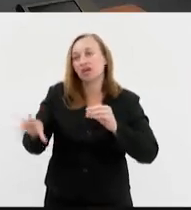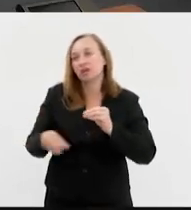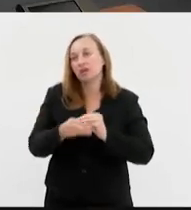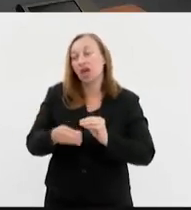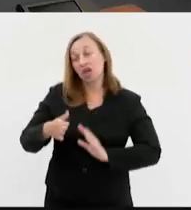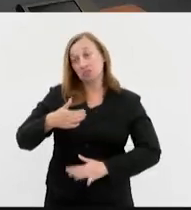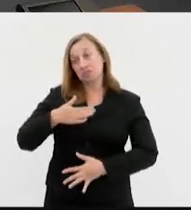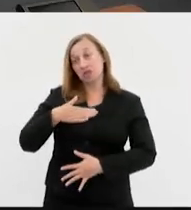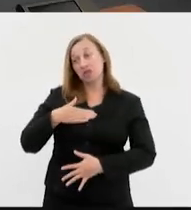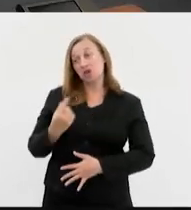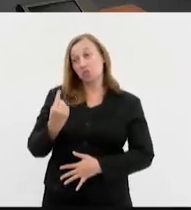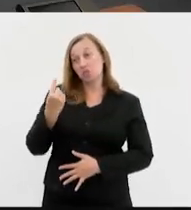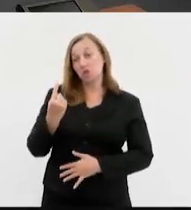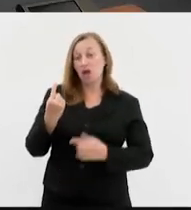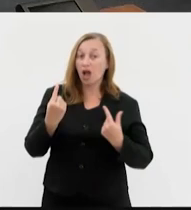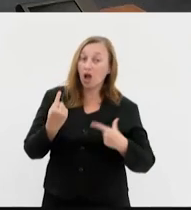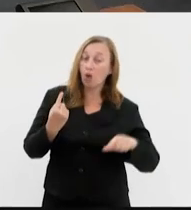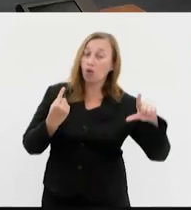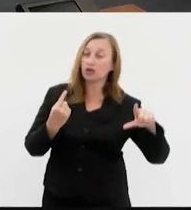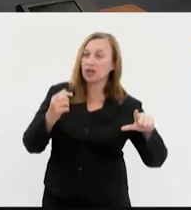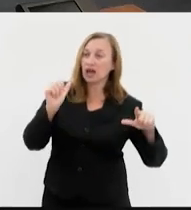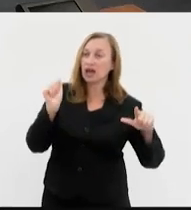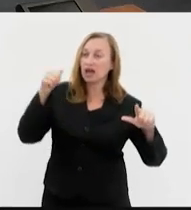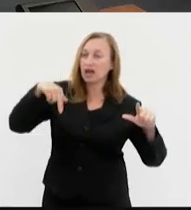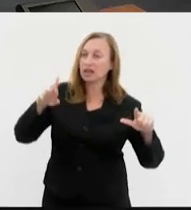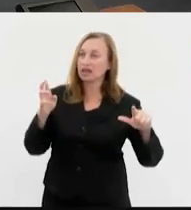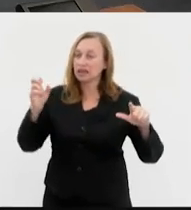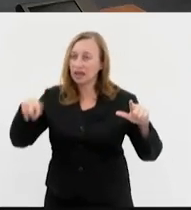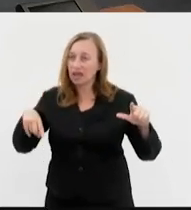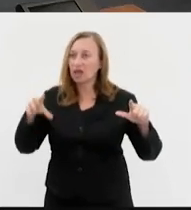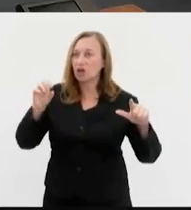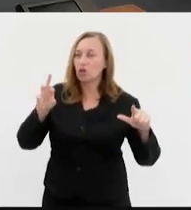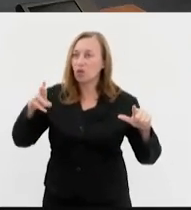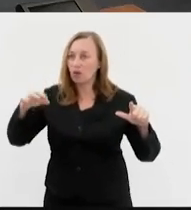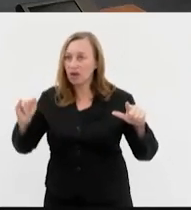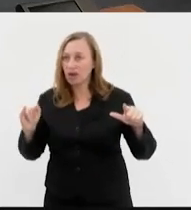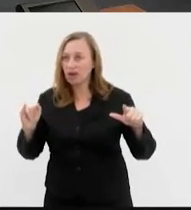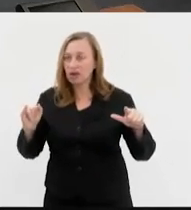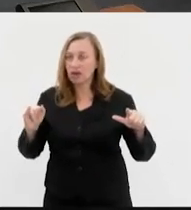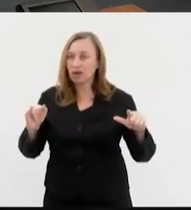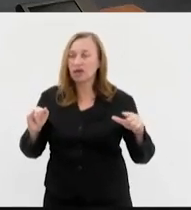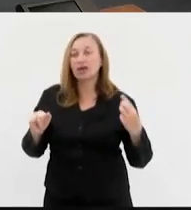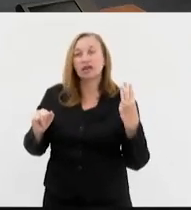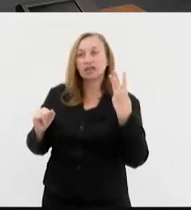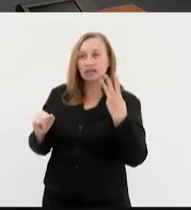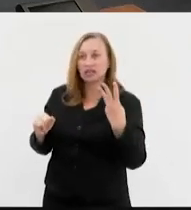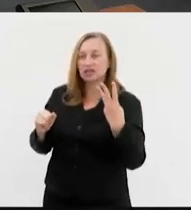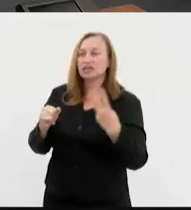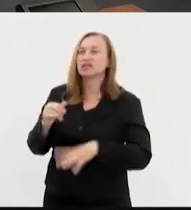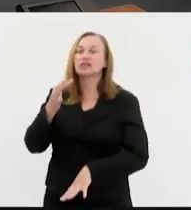Acho a outra é do André Correia. André Correia, Luiz e 3 de Serafim.